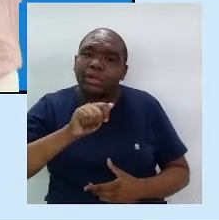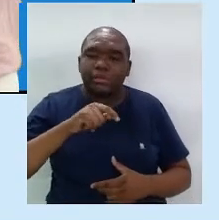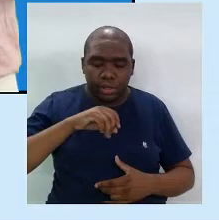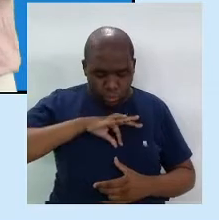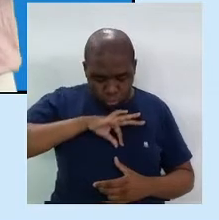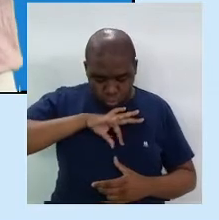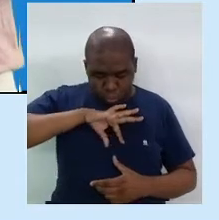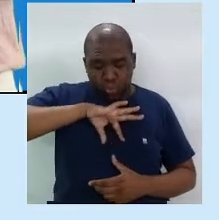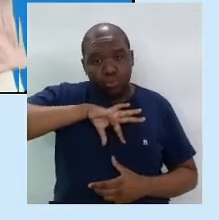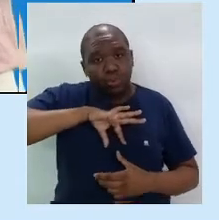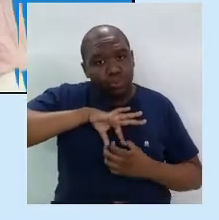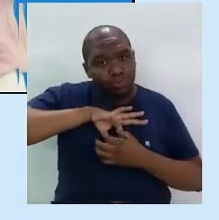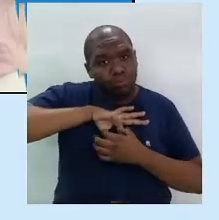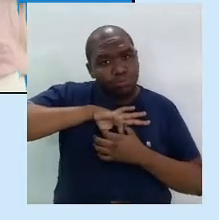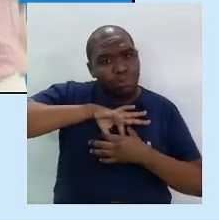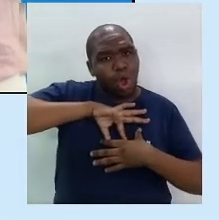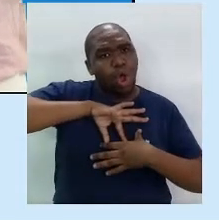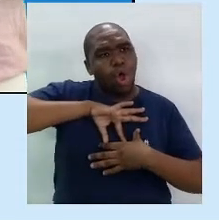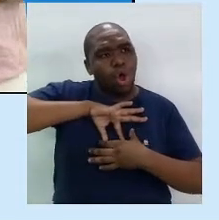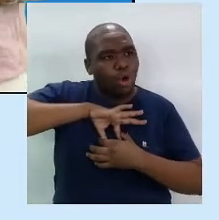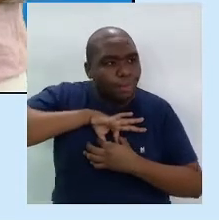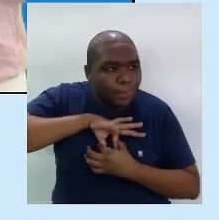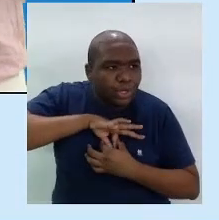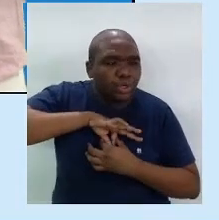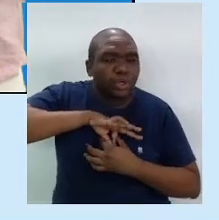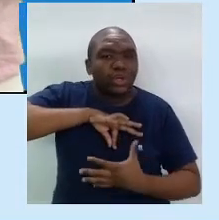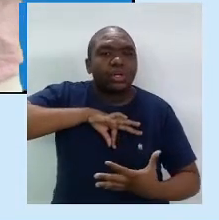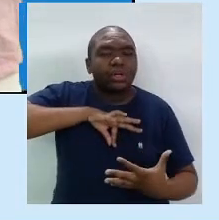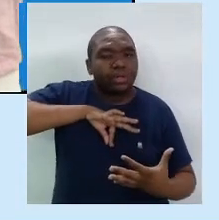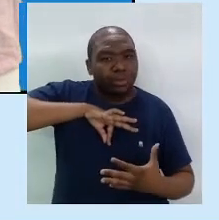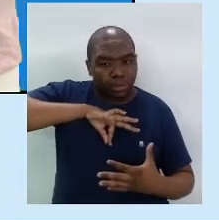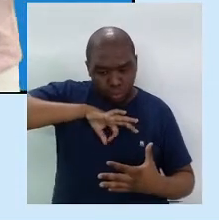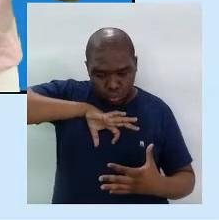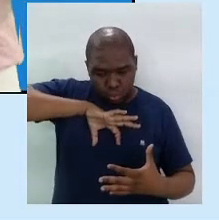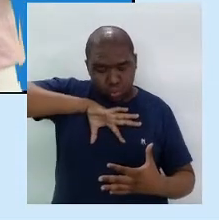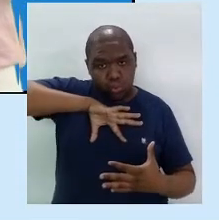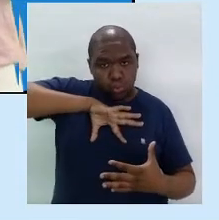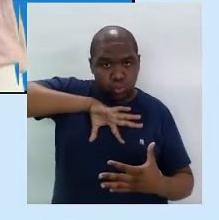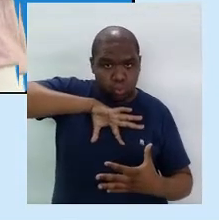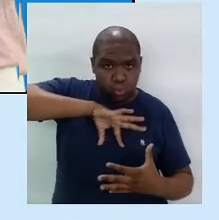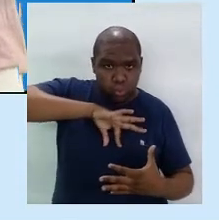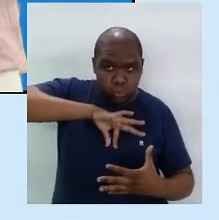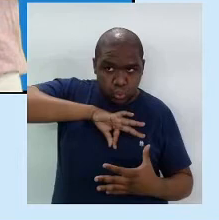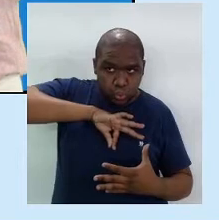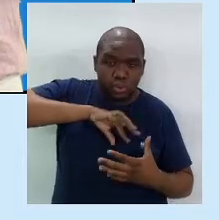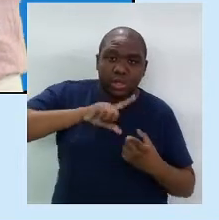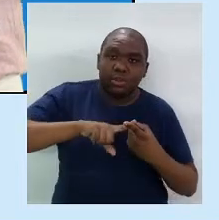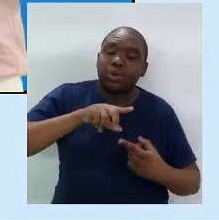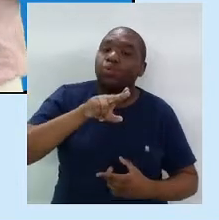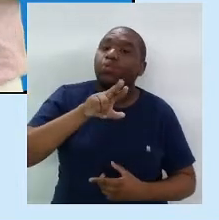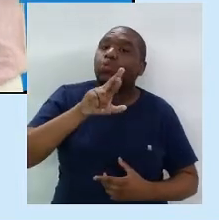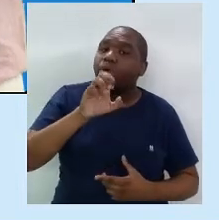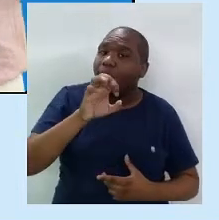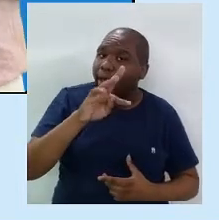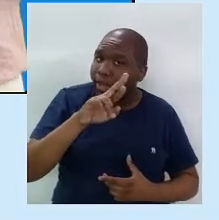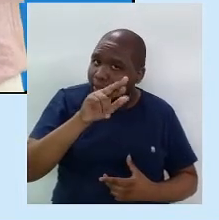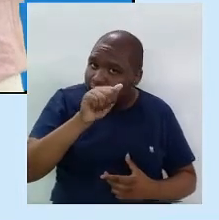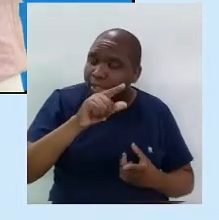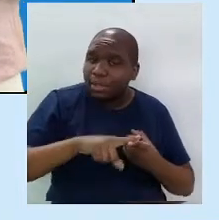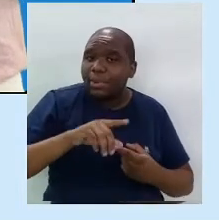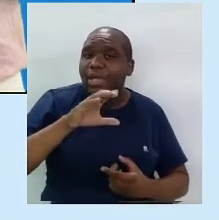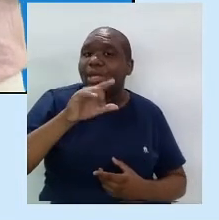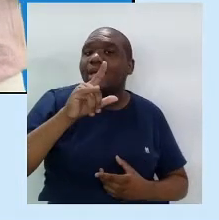lábios maiores, os lábios menores, a abertura vaginal, a abertura da uretra e